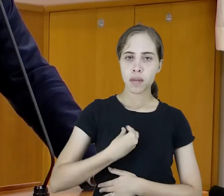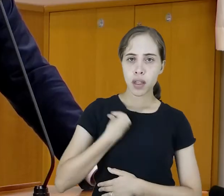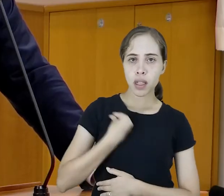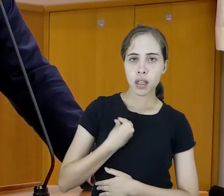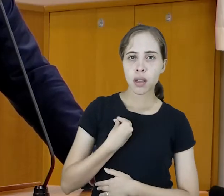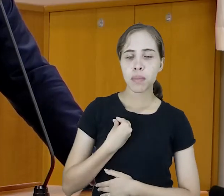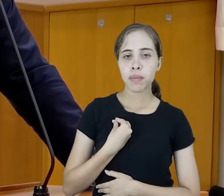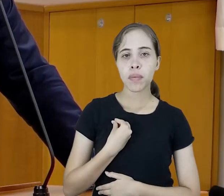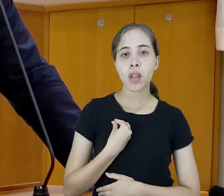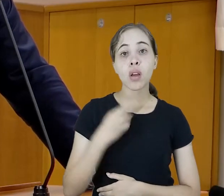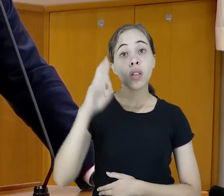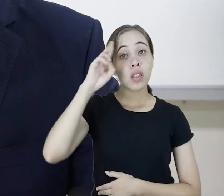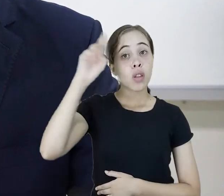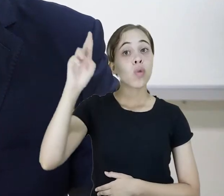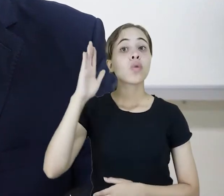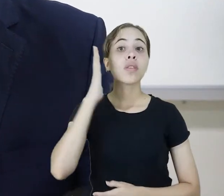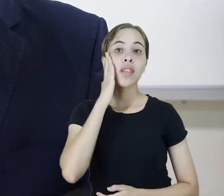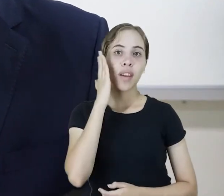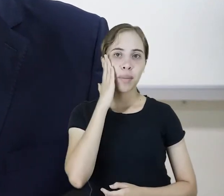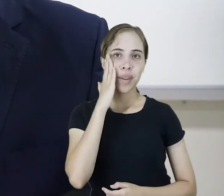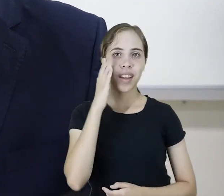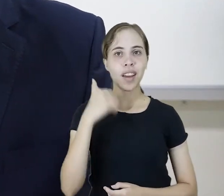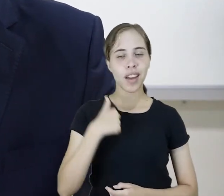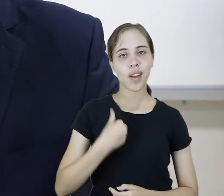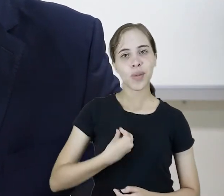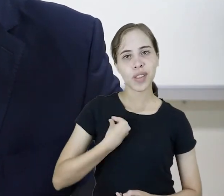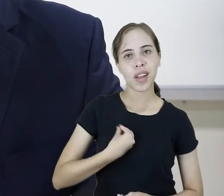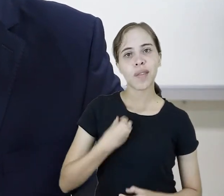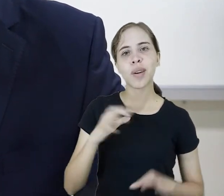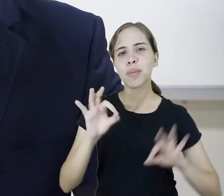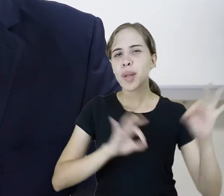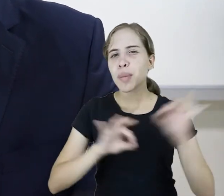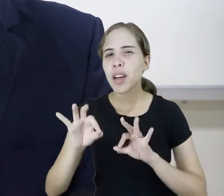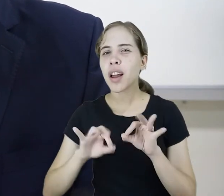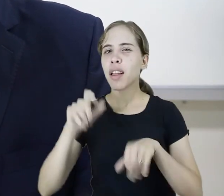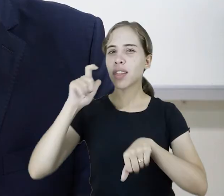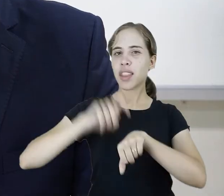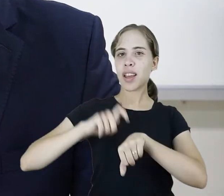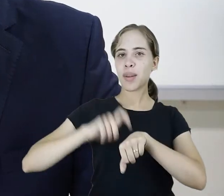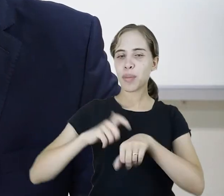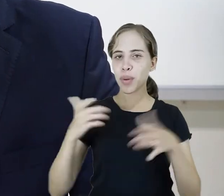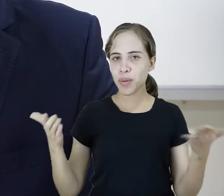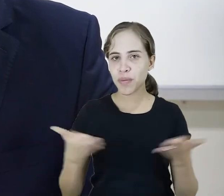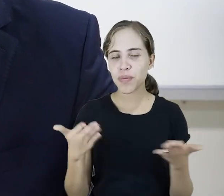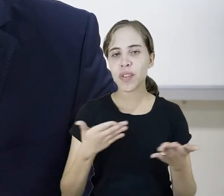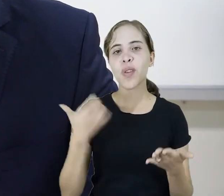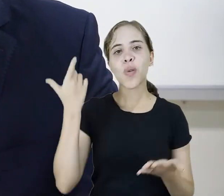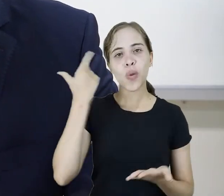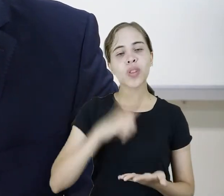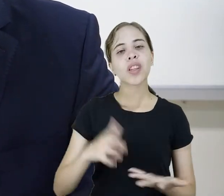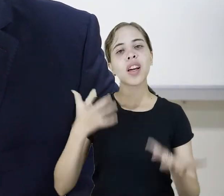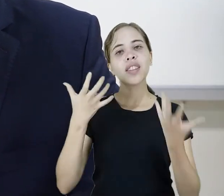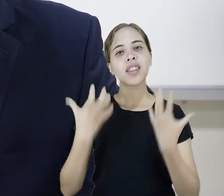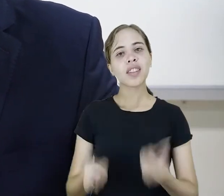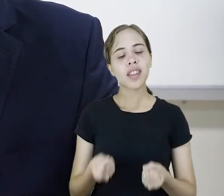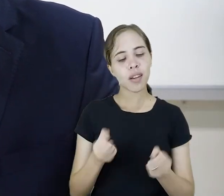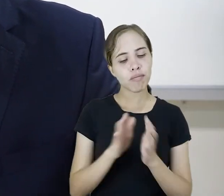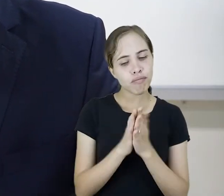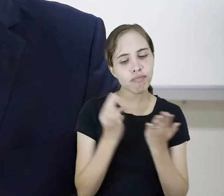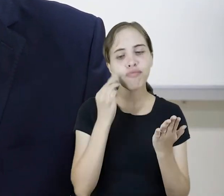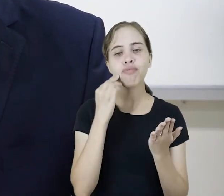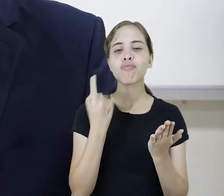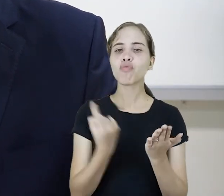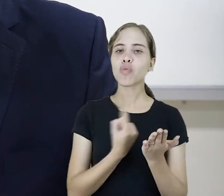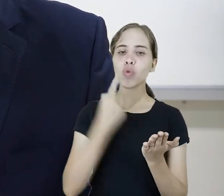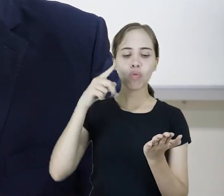vida, o Senhor sabia que eu estava preparado nesse momento para aceitar o convite e adquirir